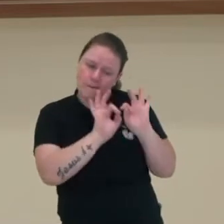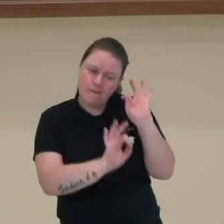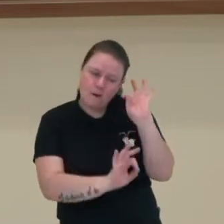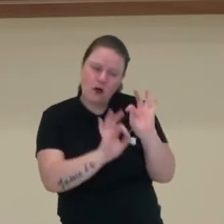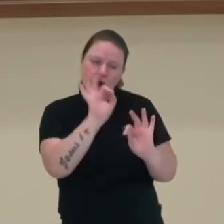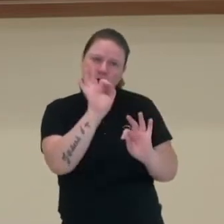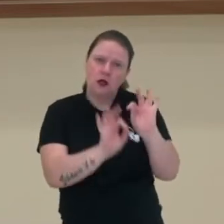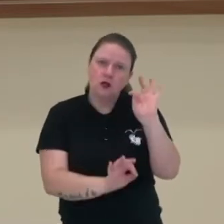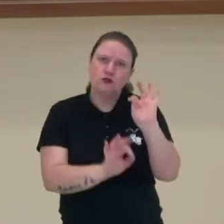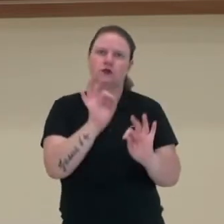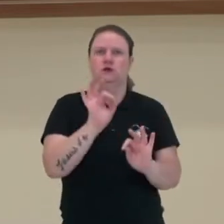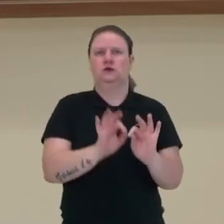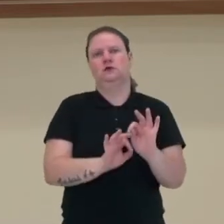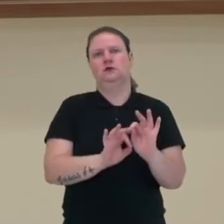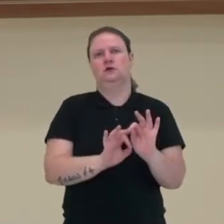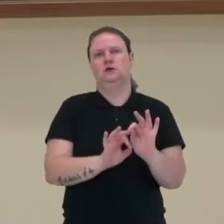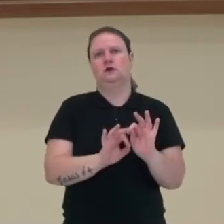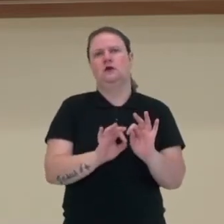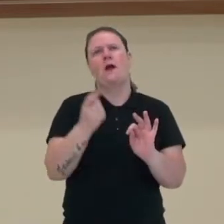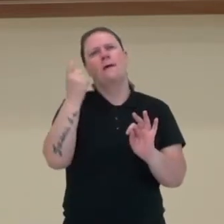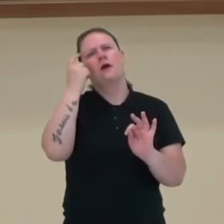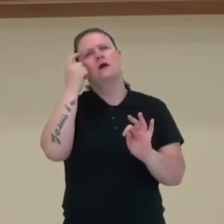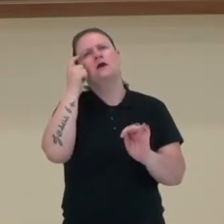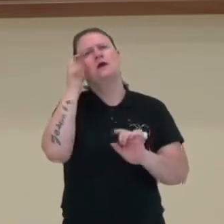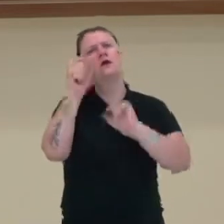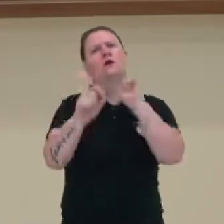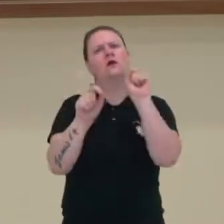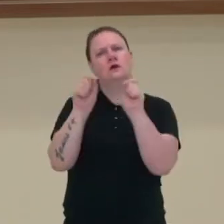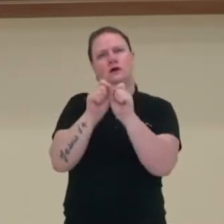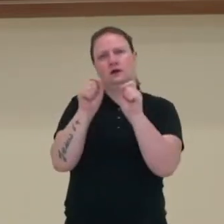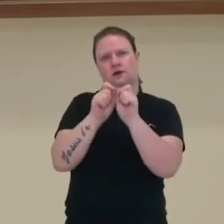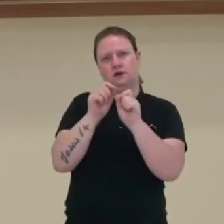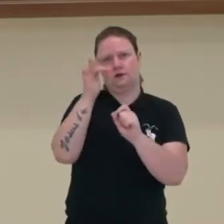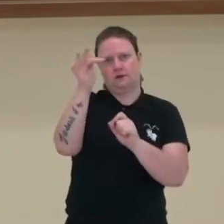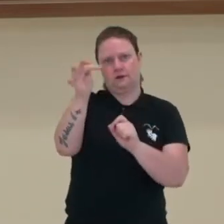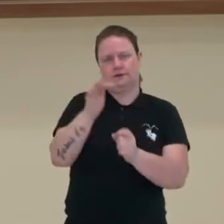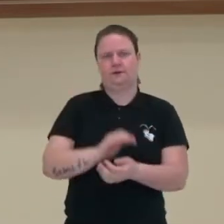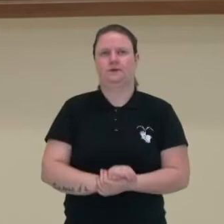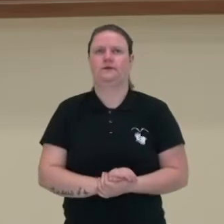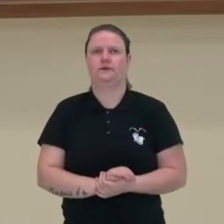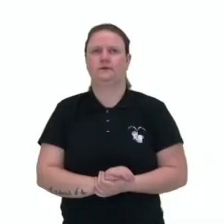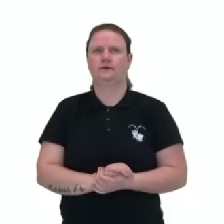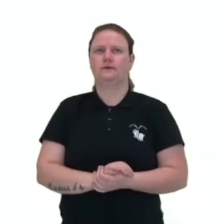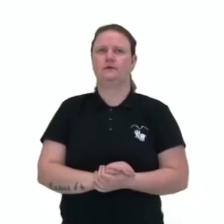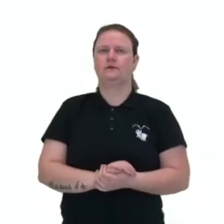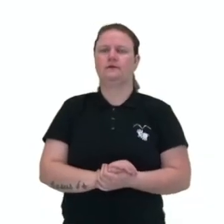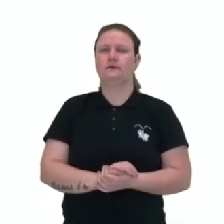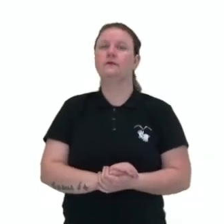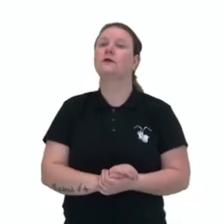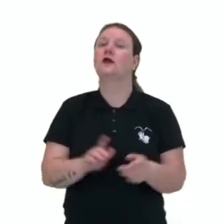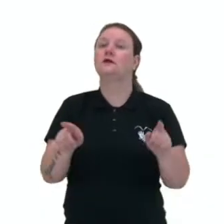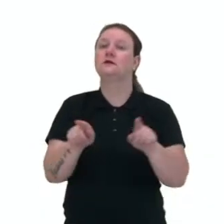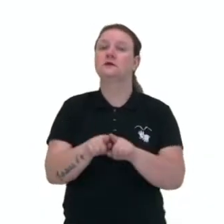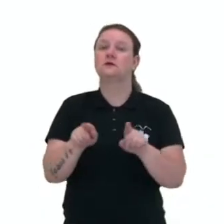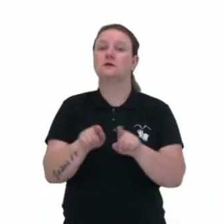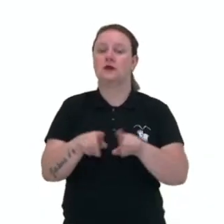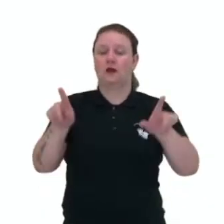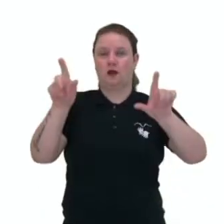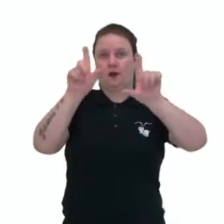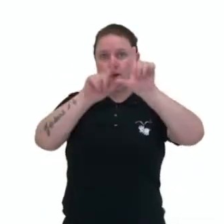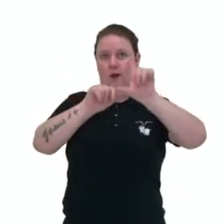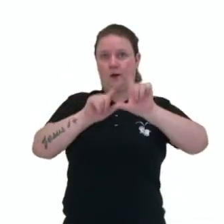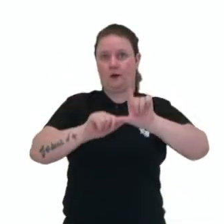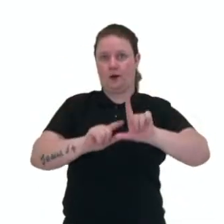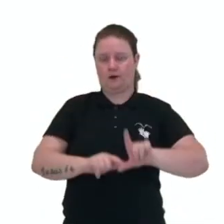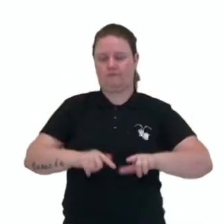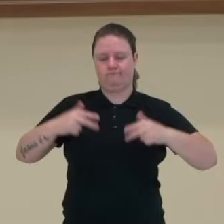tem que ir elaborando aquilo que vai ser o seu sonho, ok? Super Trabalhador é uma música